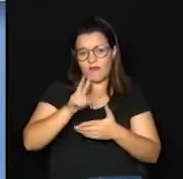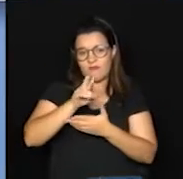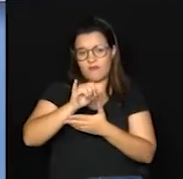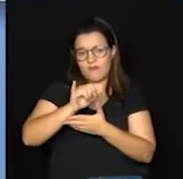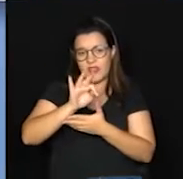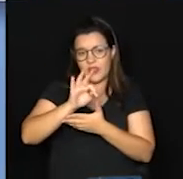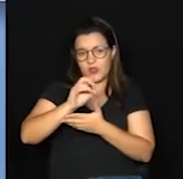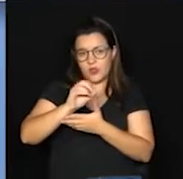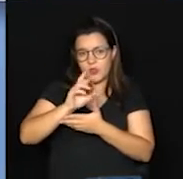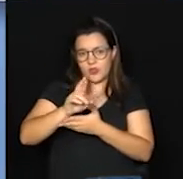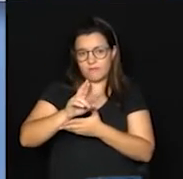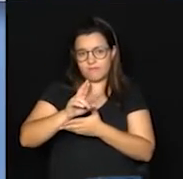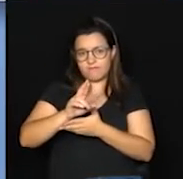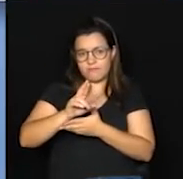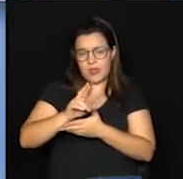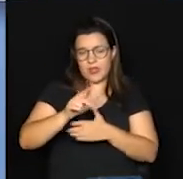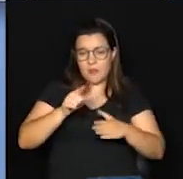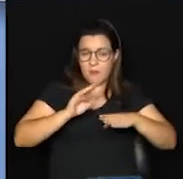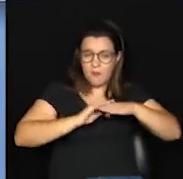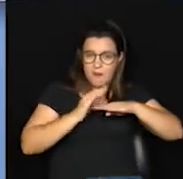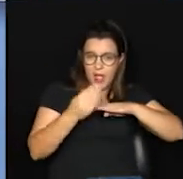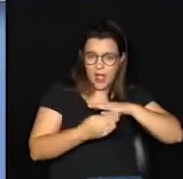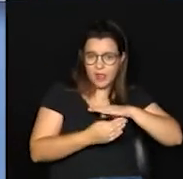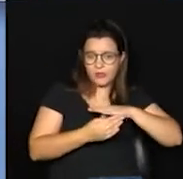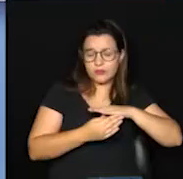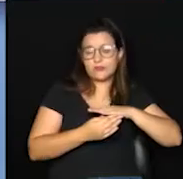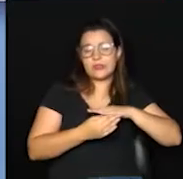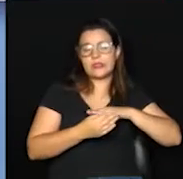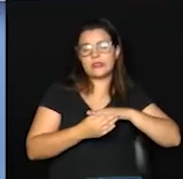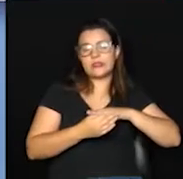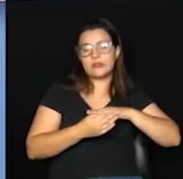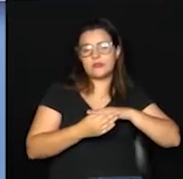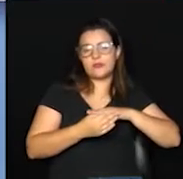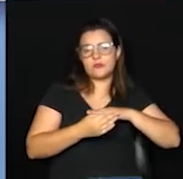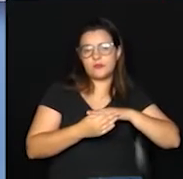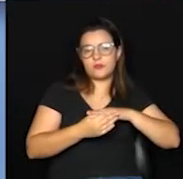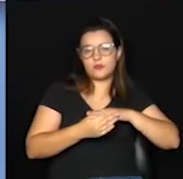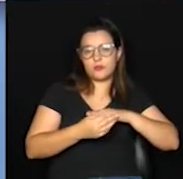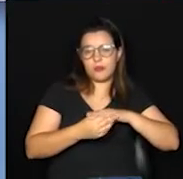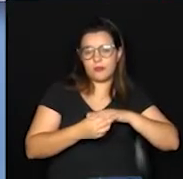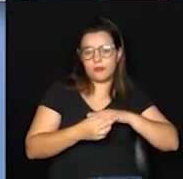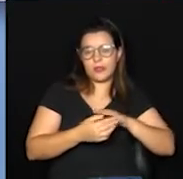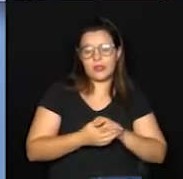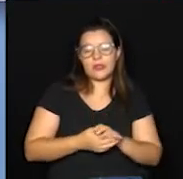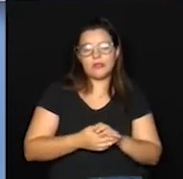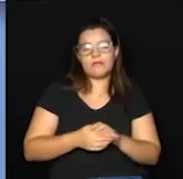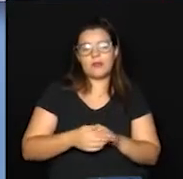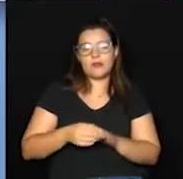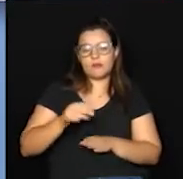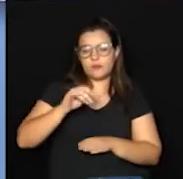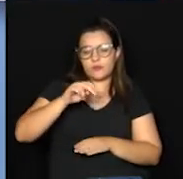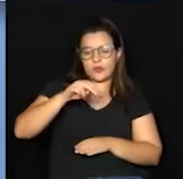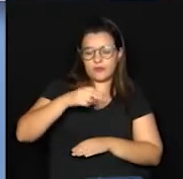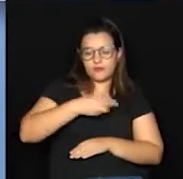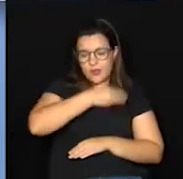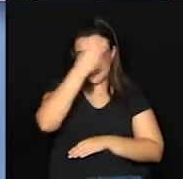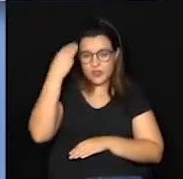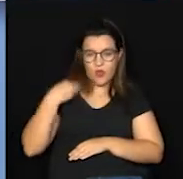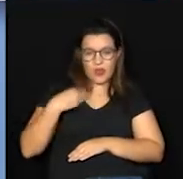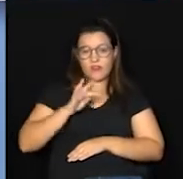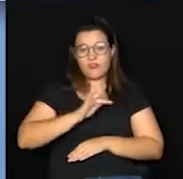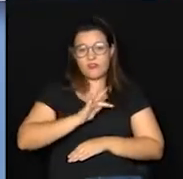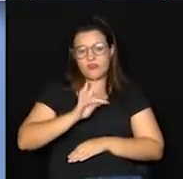no Jardim Nossa Senhora de Fátima. O serviço ele foi implantado em junho deste ano e continua ali por tempo